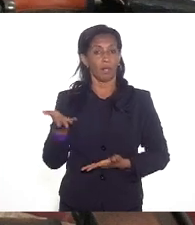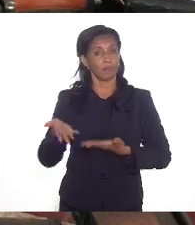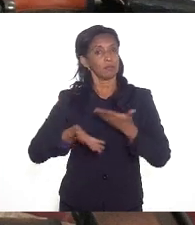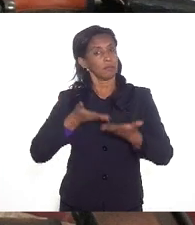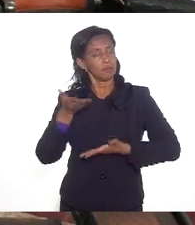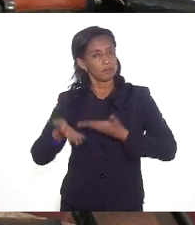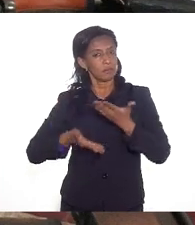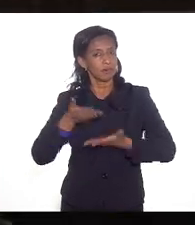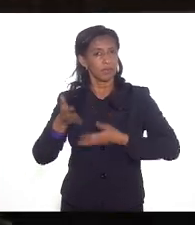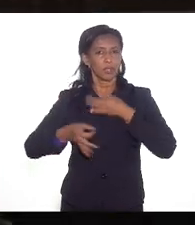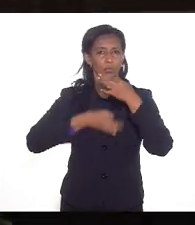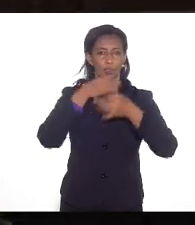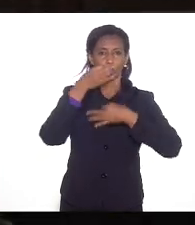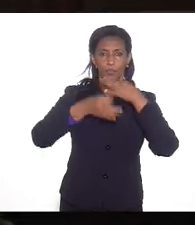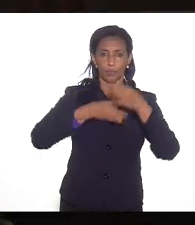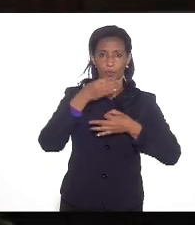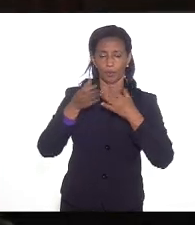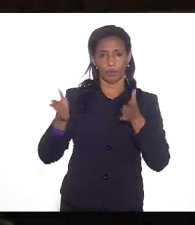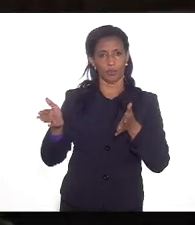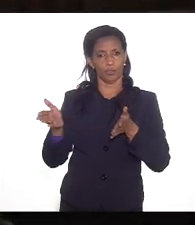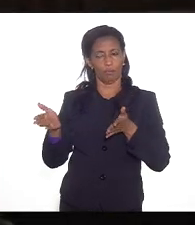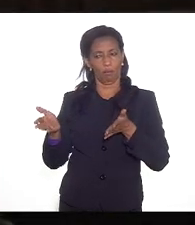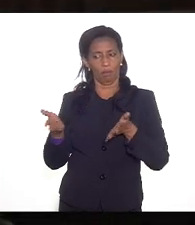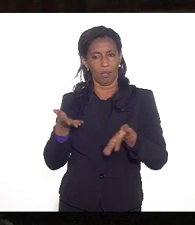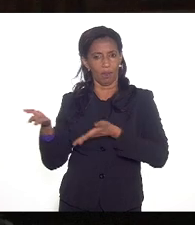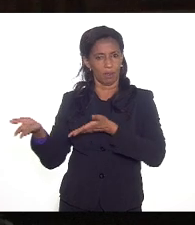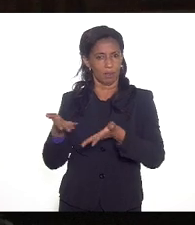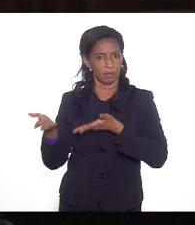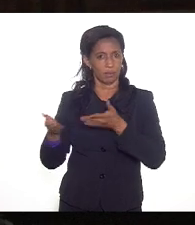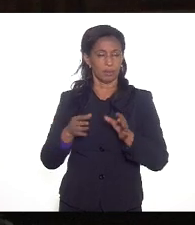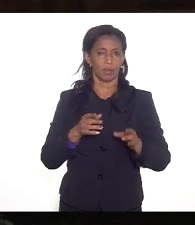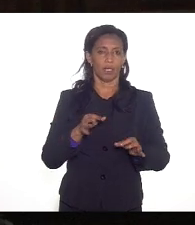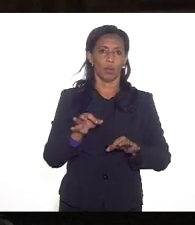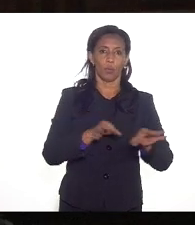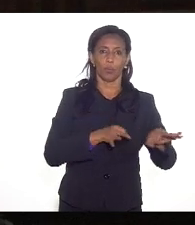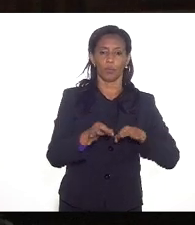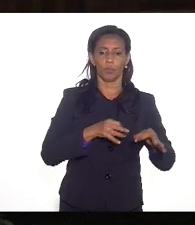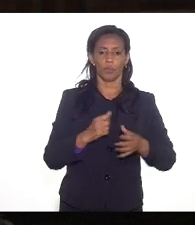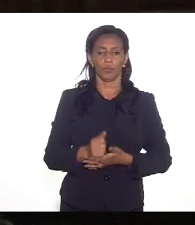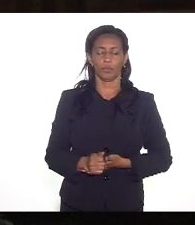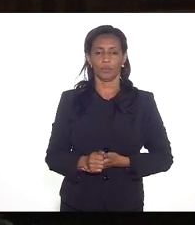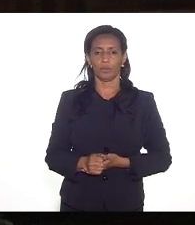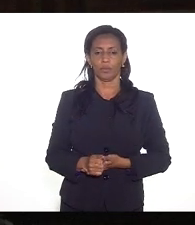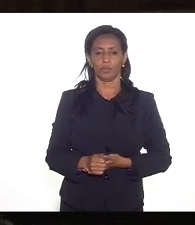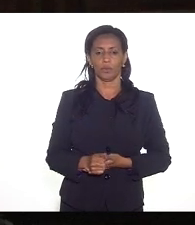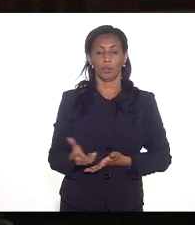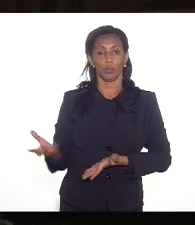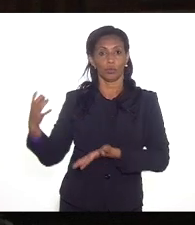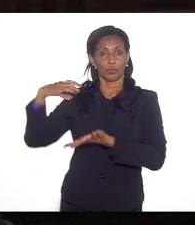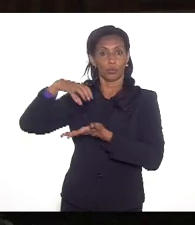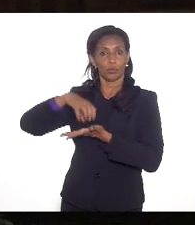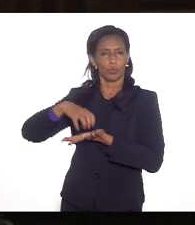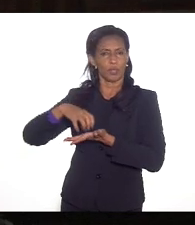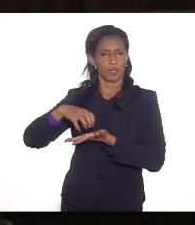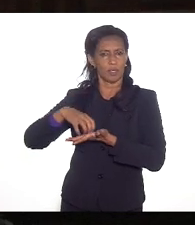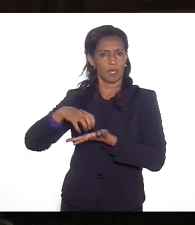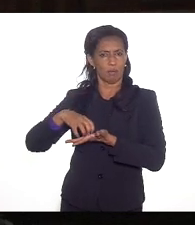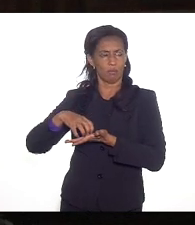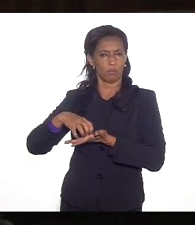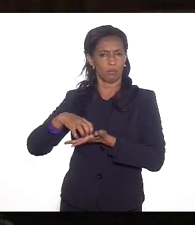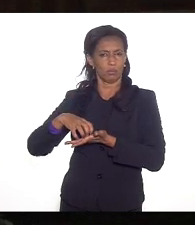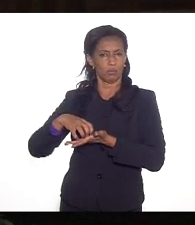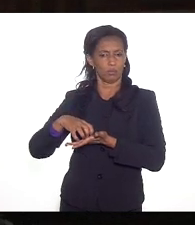tratar de questões relacionadas ao projeto dos centros integrados de educação pública